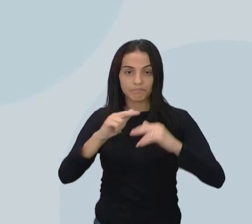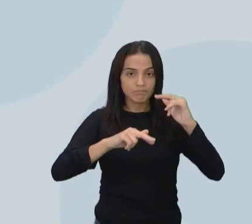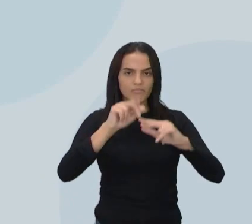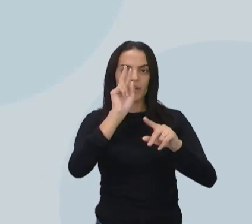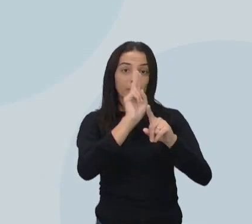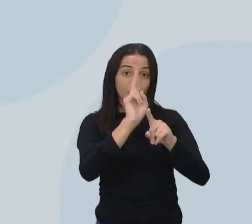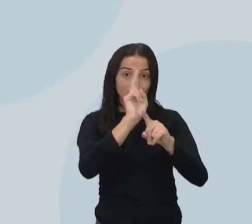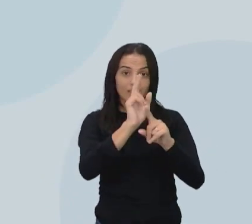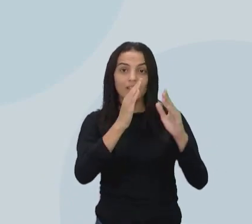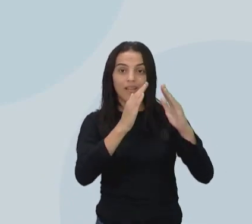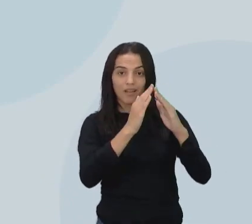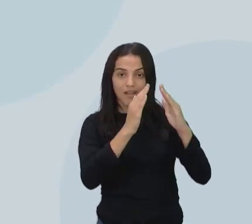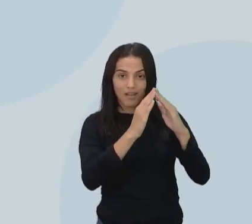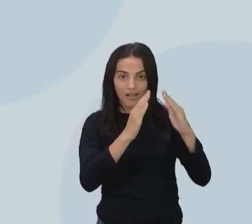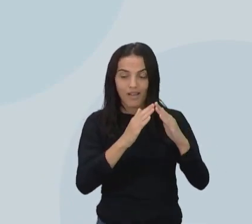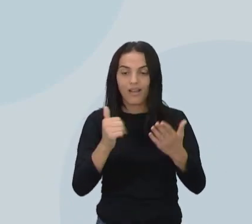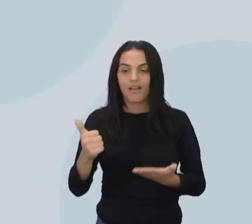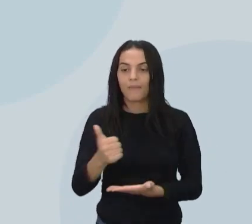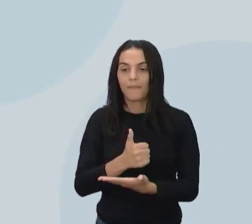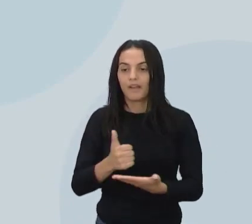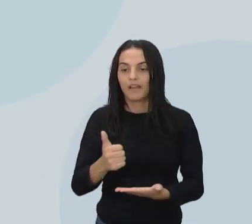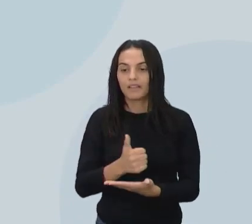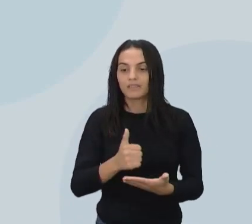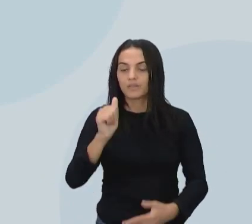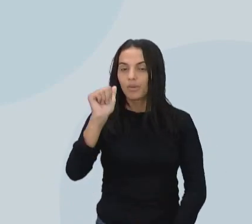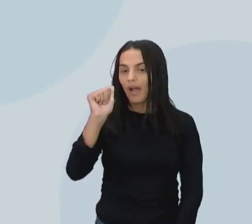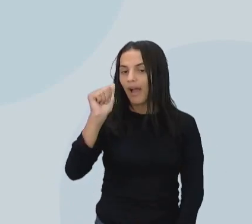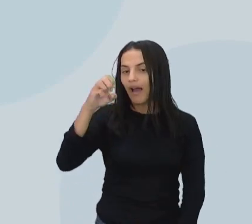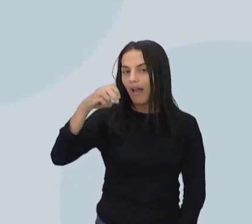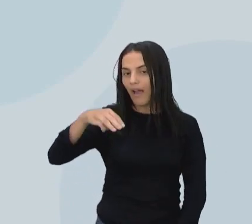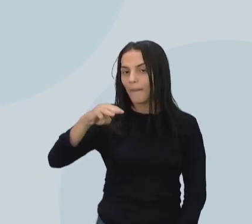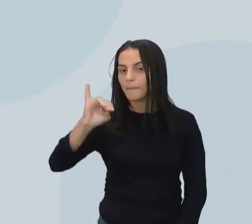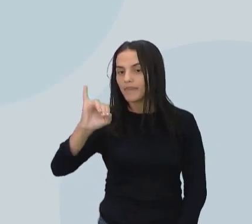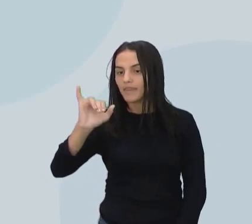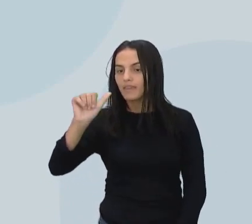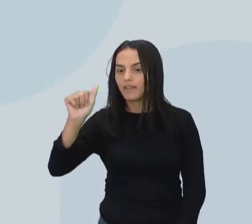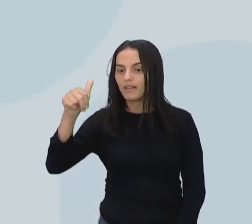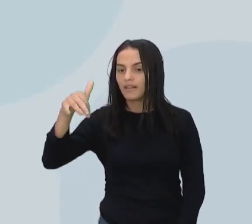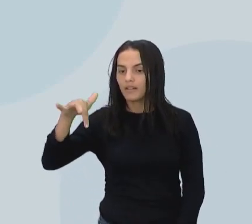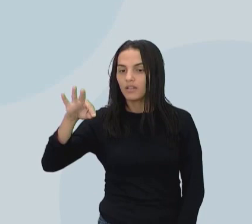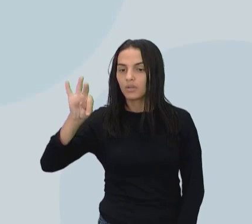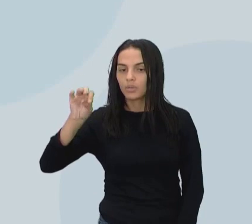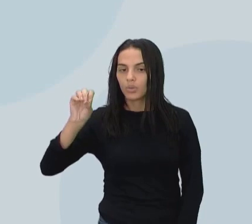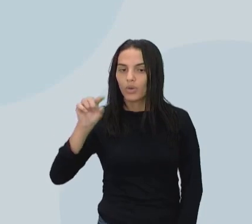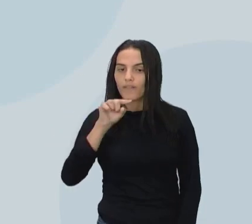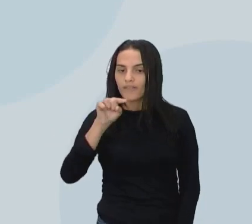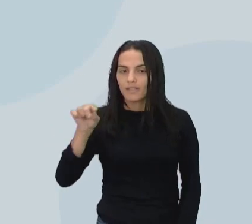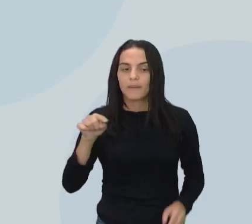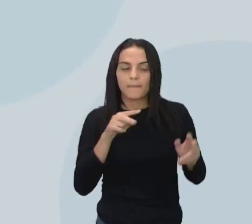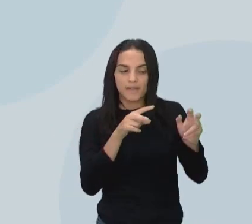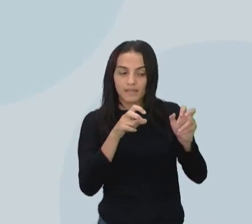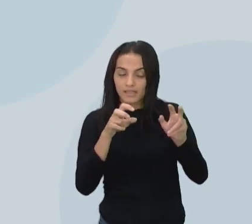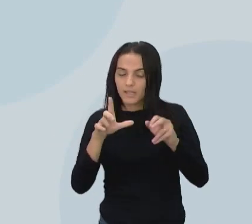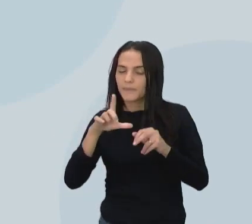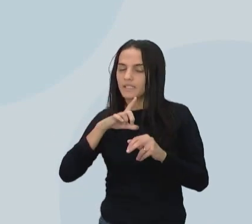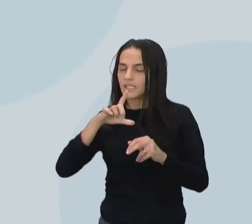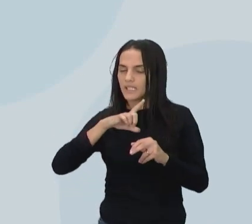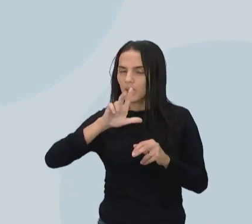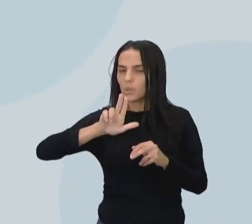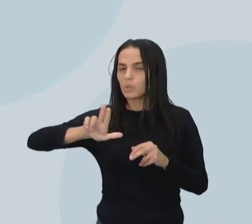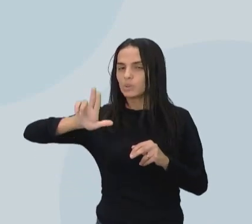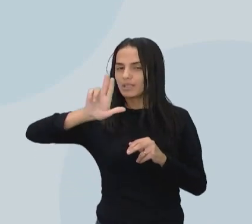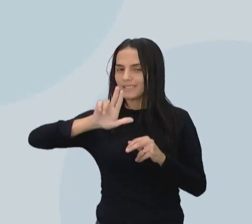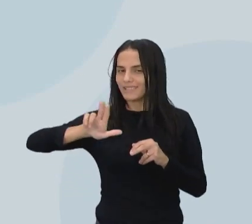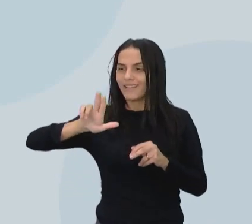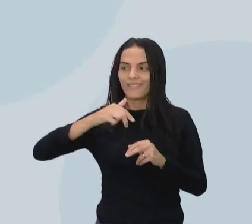né, de moradias, à base do amianto, né? Então, pode perceber aí que ele tem grandes utilidades aí, né?